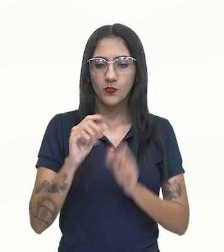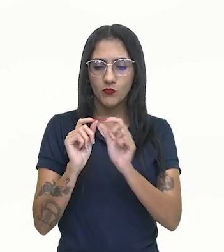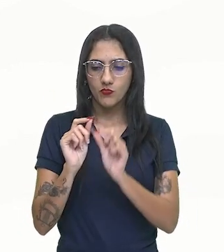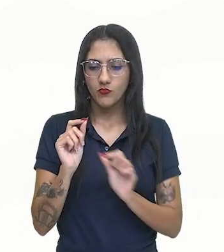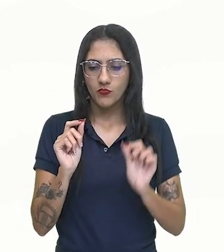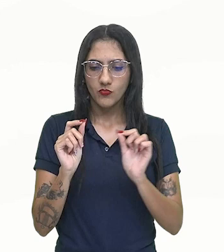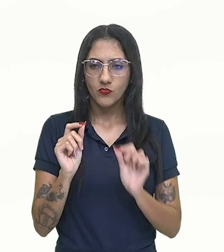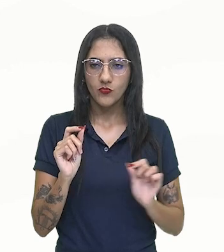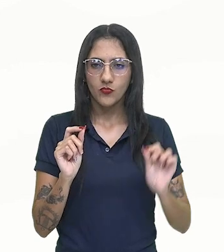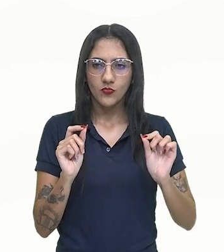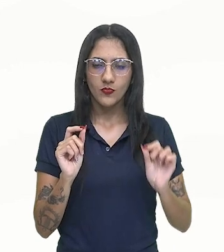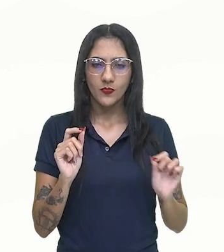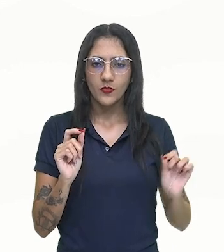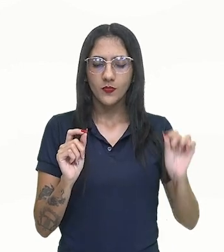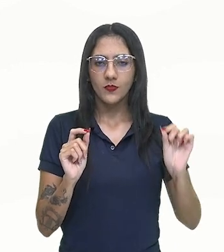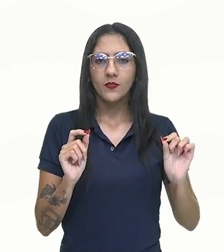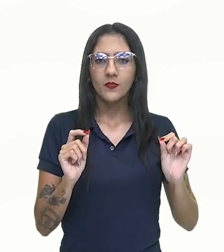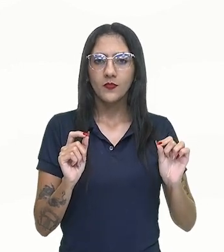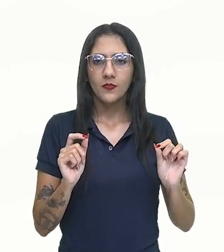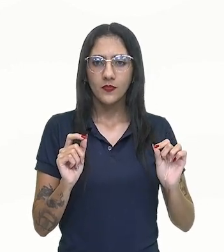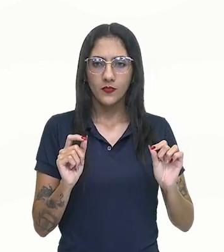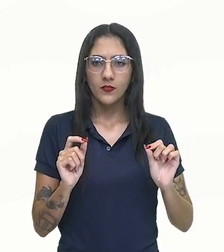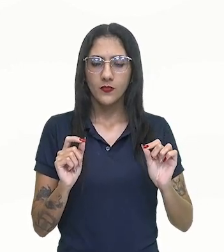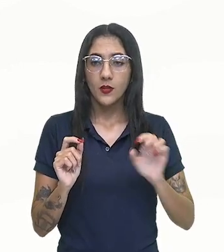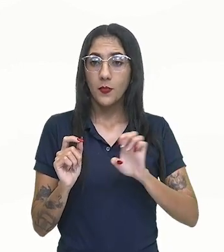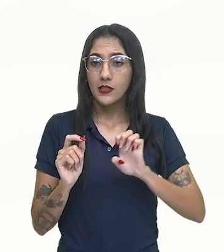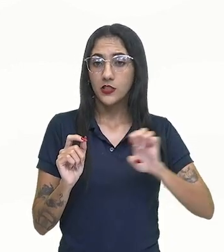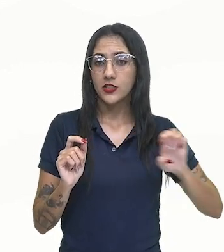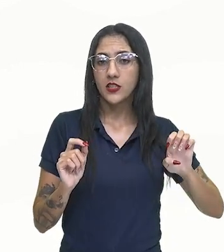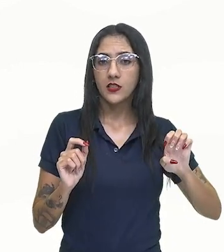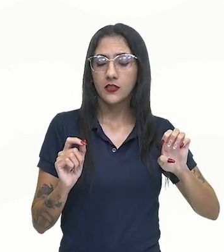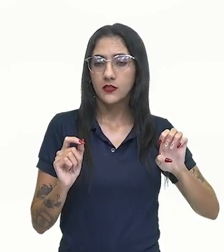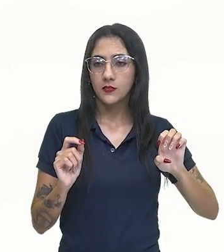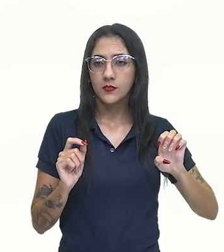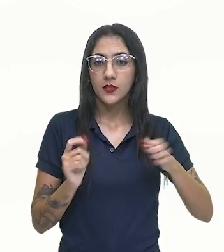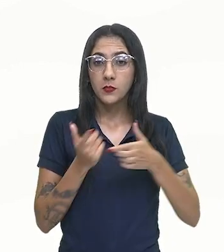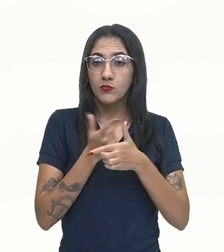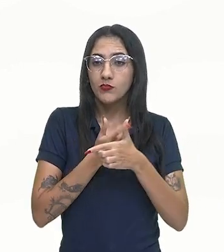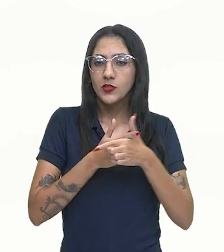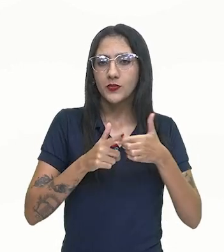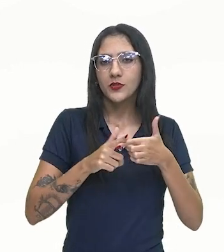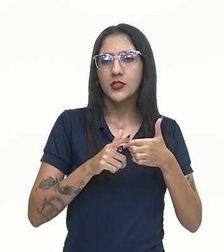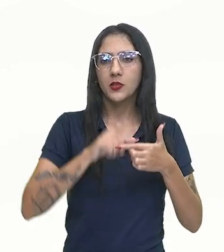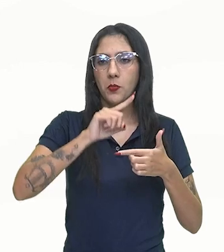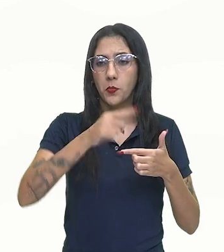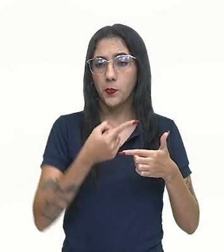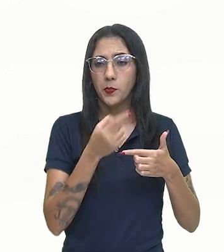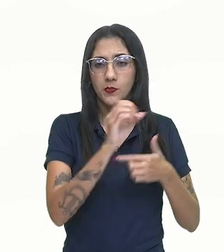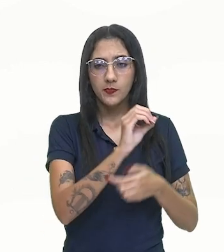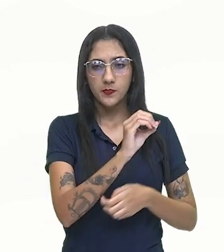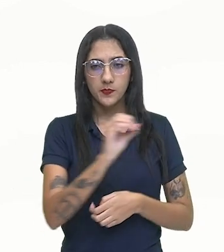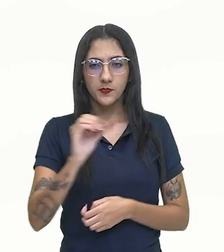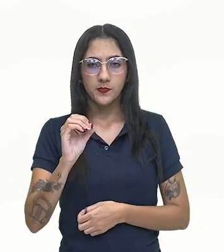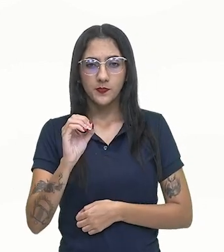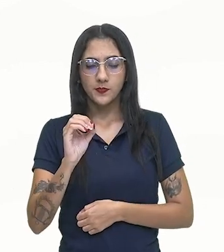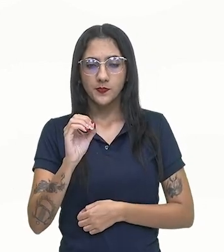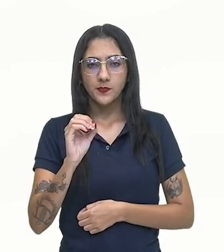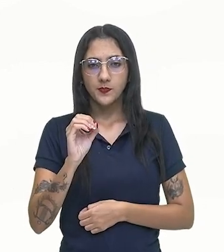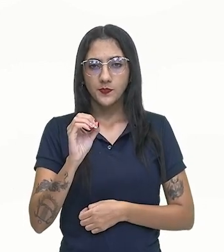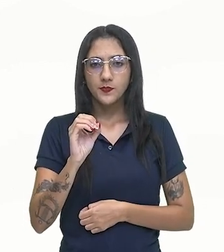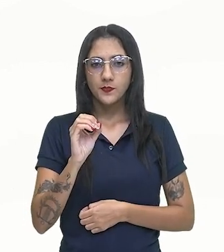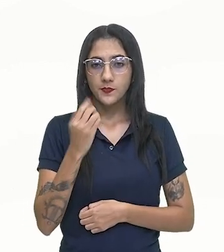vou passar para a esquerda vai ser uma divisão por 1.000. Então aqui eu vou dividir por 1.000